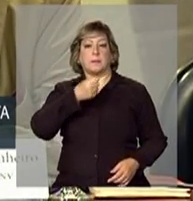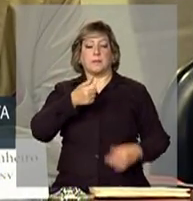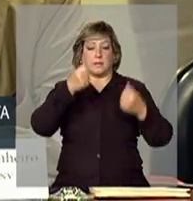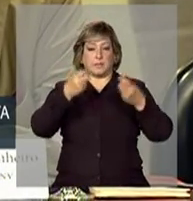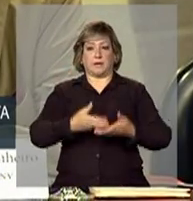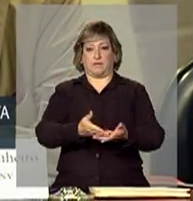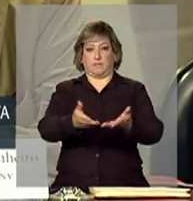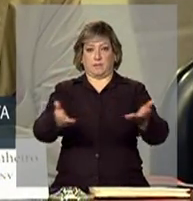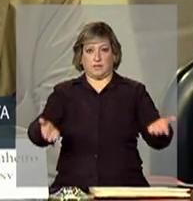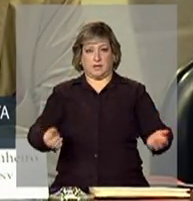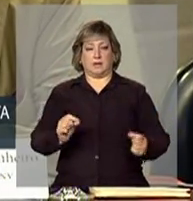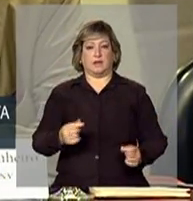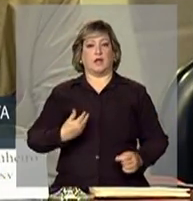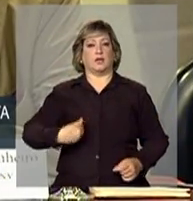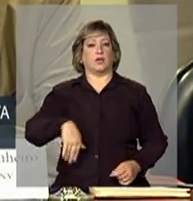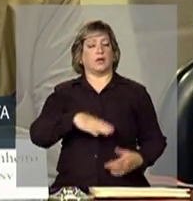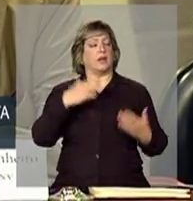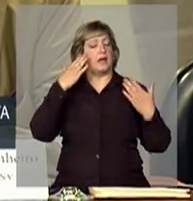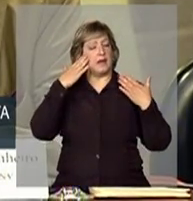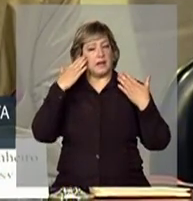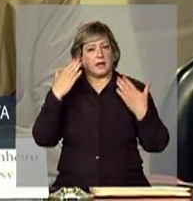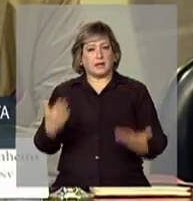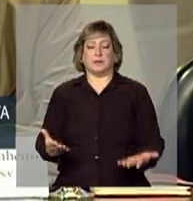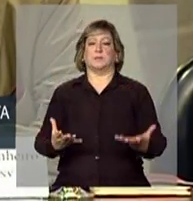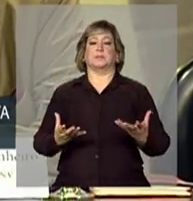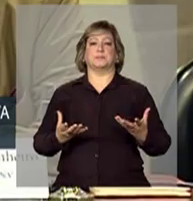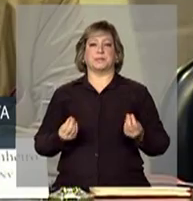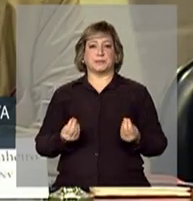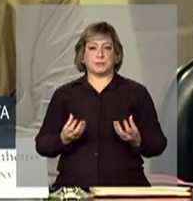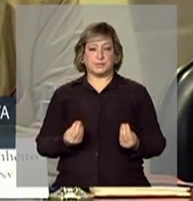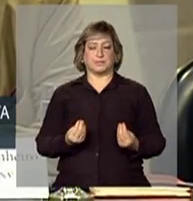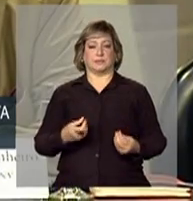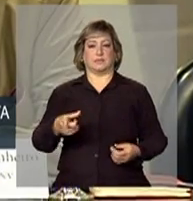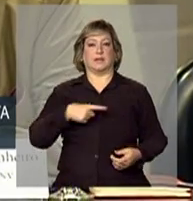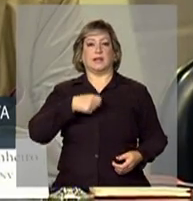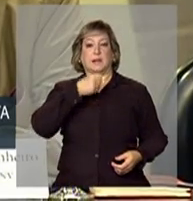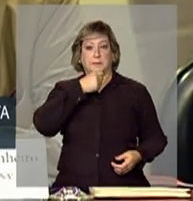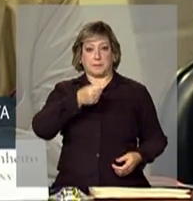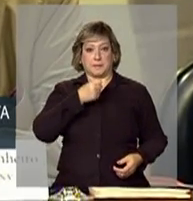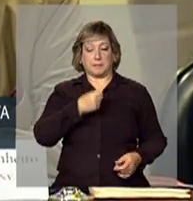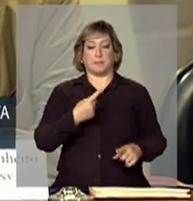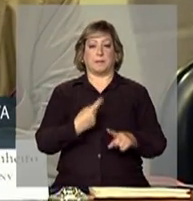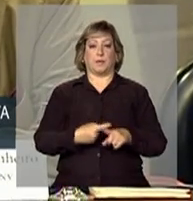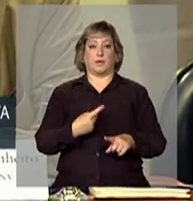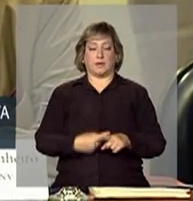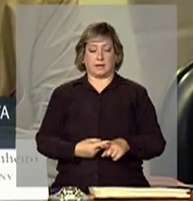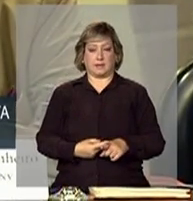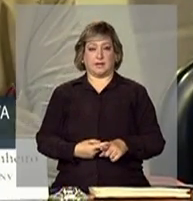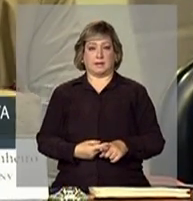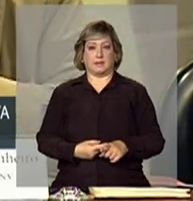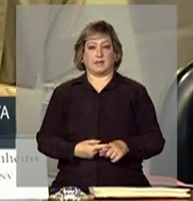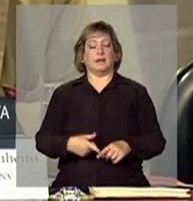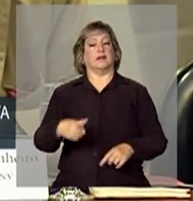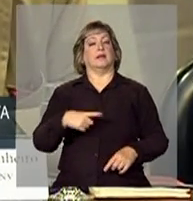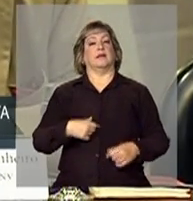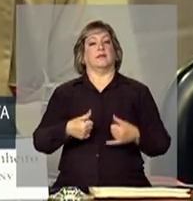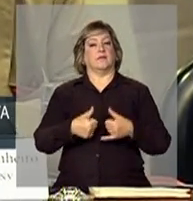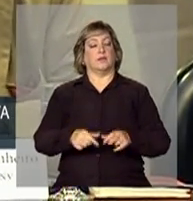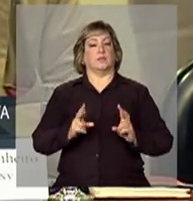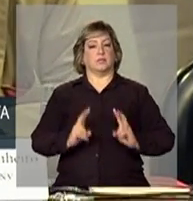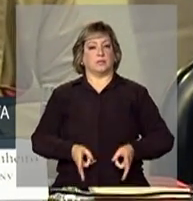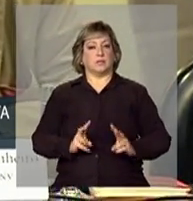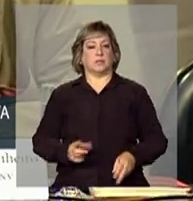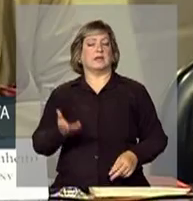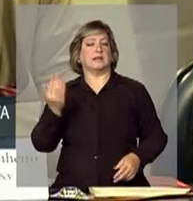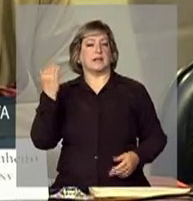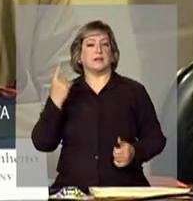imprensa. Nós somos gratíssimos à imprensa por ter mantido, desde o primeiro